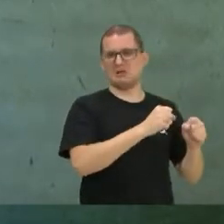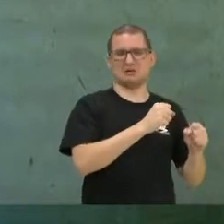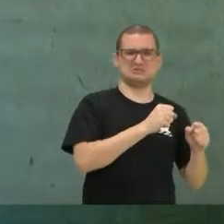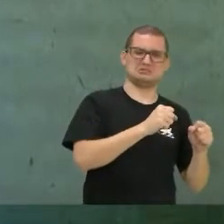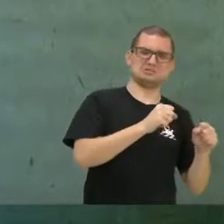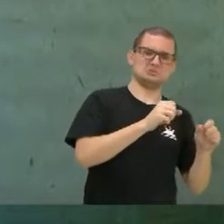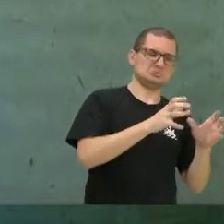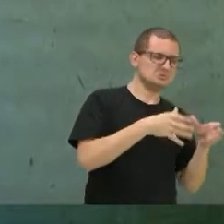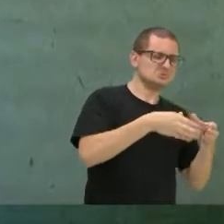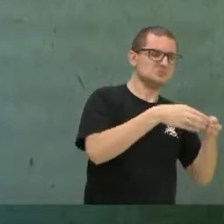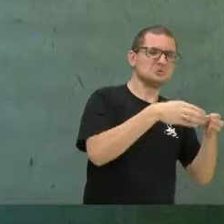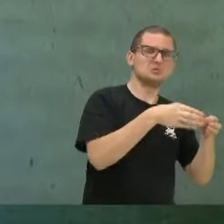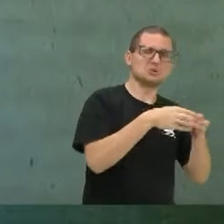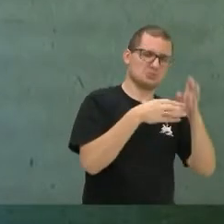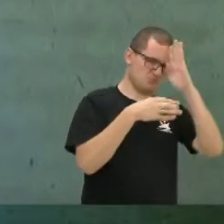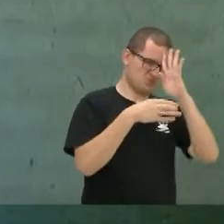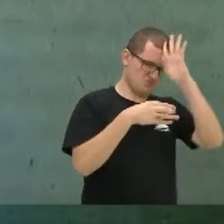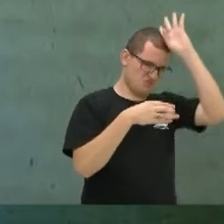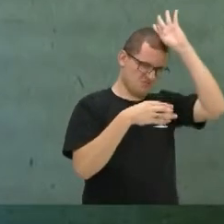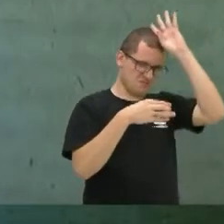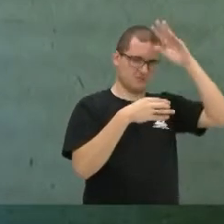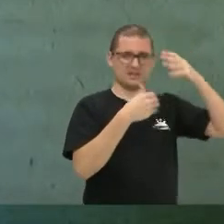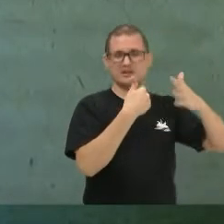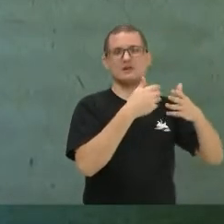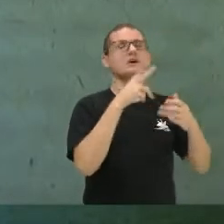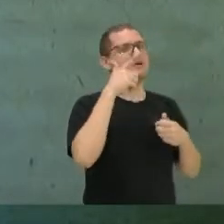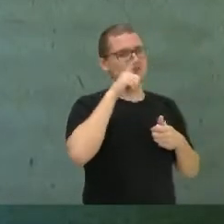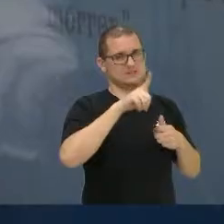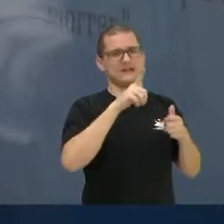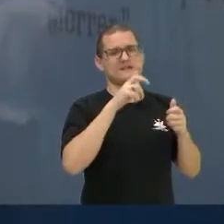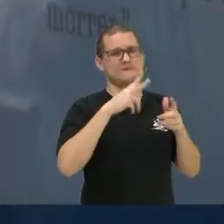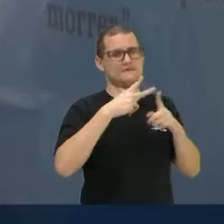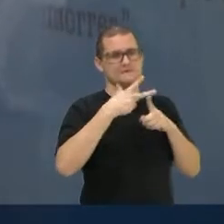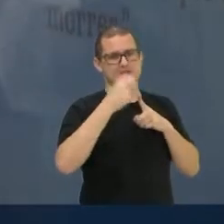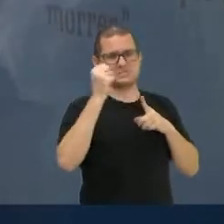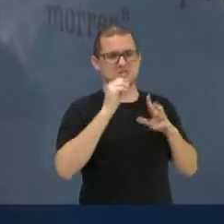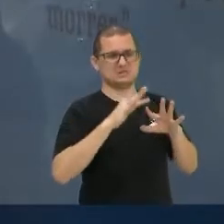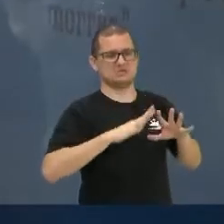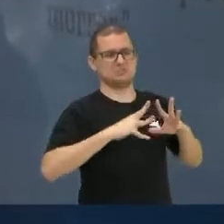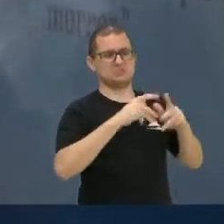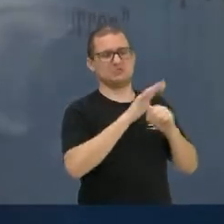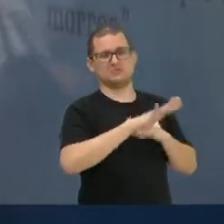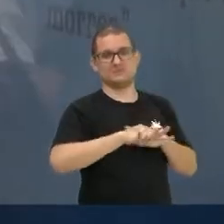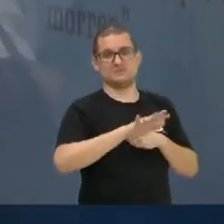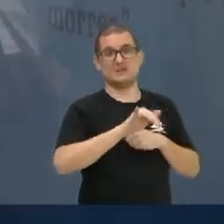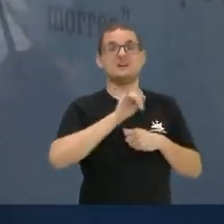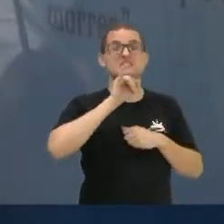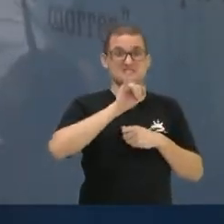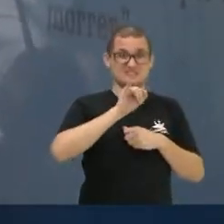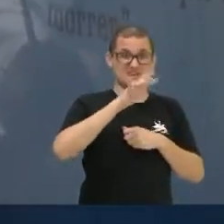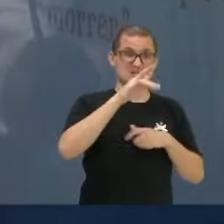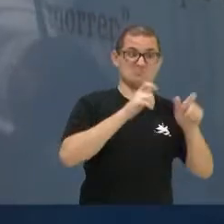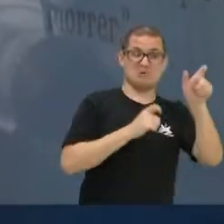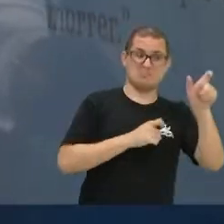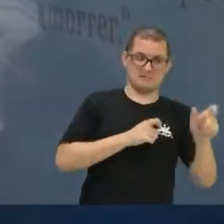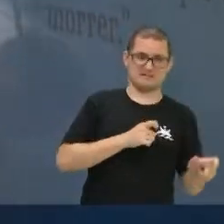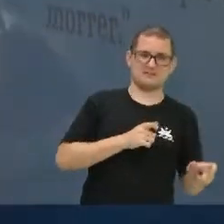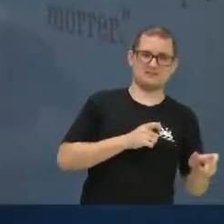ilustrar a potência da palavra dos profetas dos profetas se alguém pretender